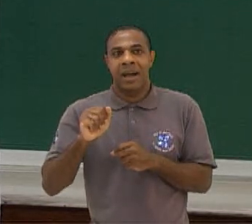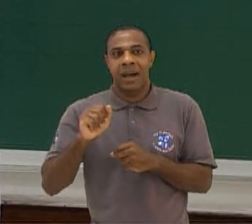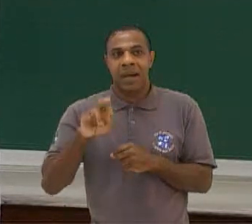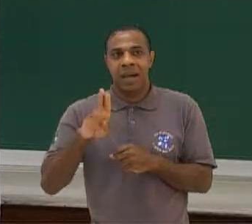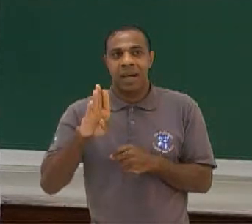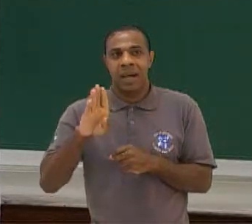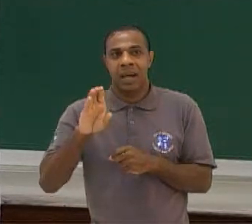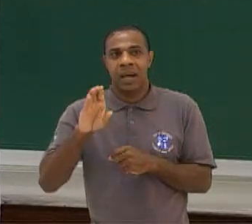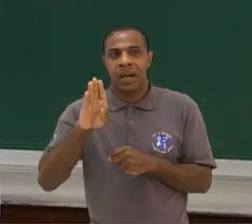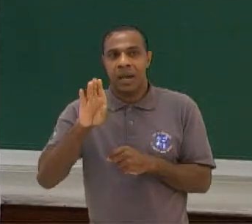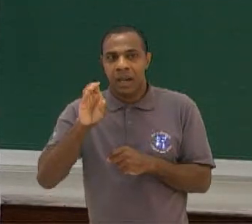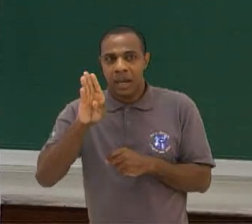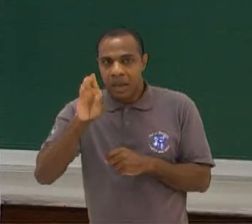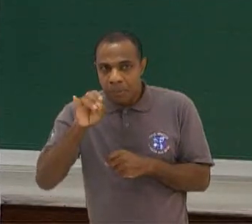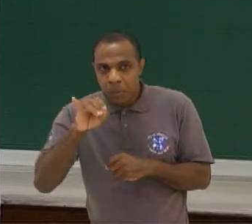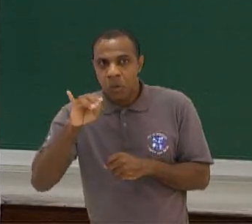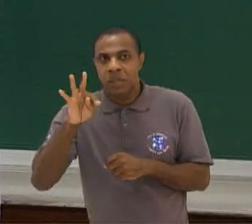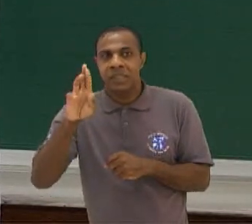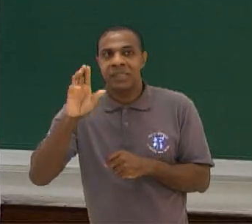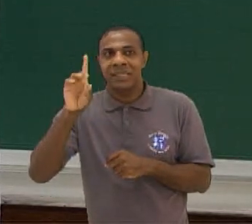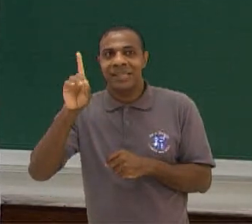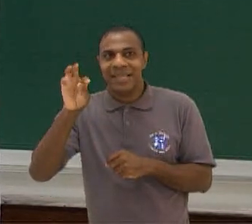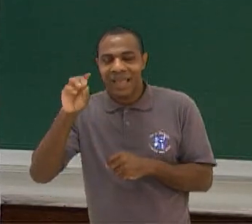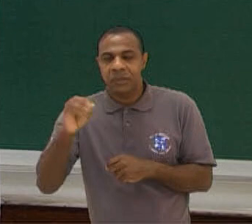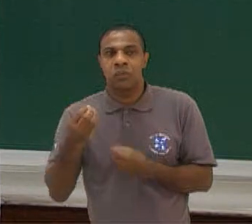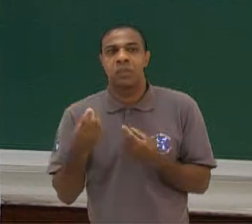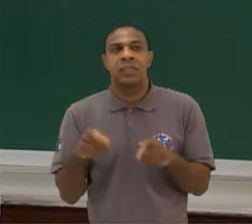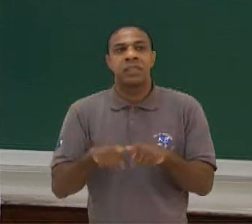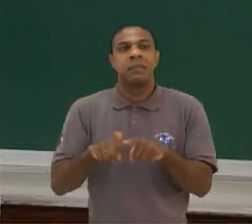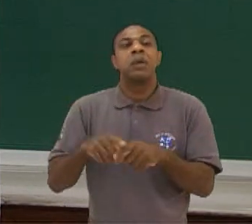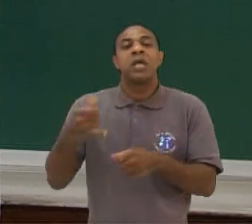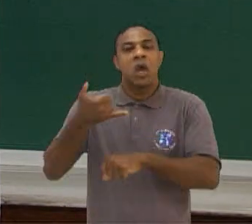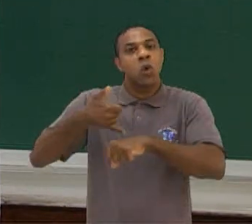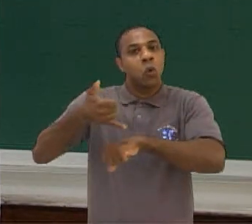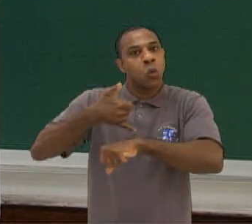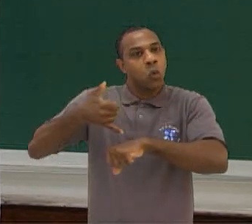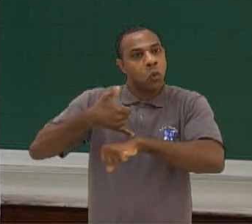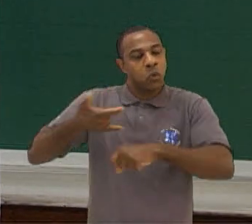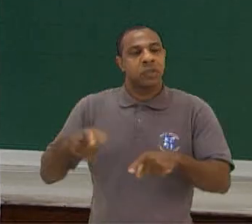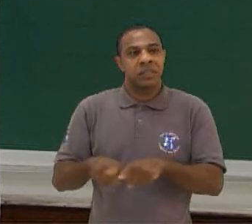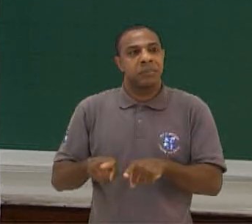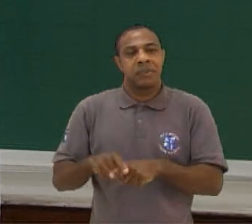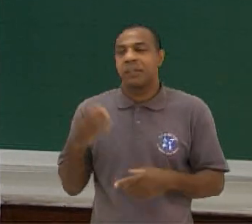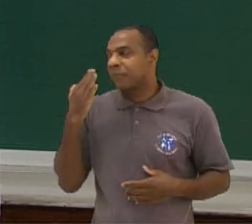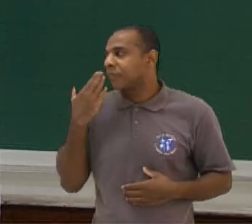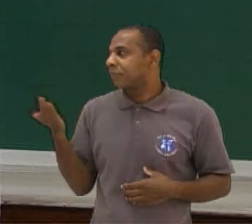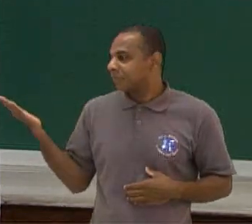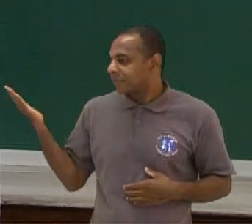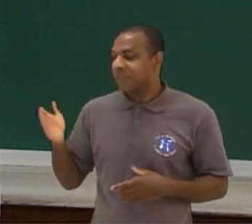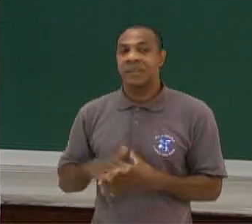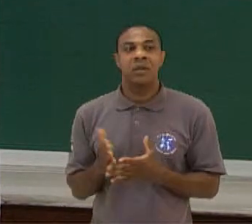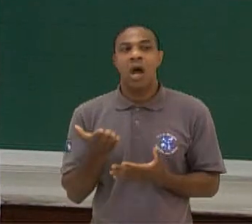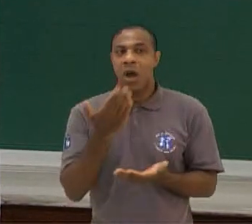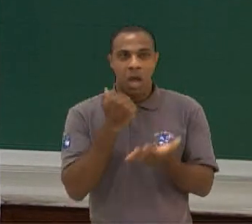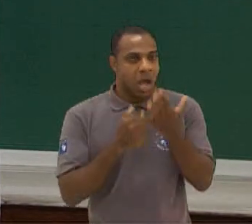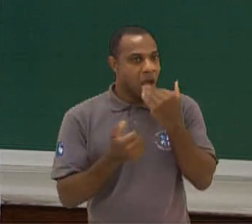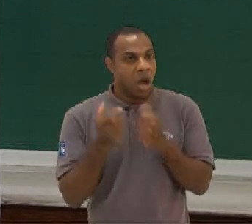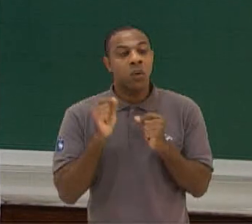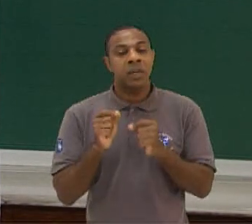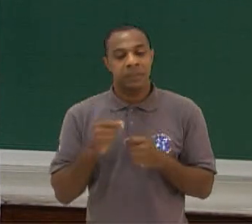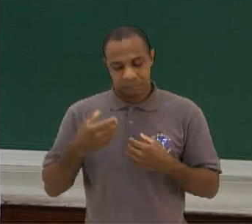Esses compostos, eles são digeridos no intestino e pelo pâncreas, pessoal, não pelo estômago. Lembra que